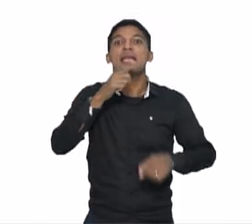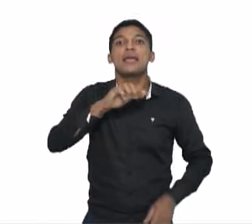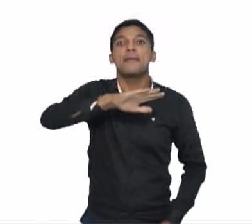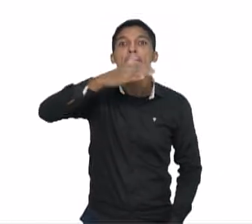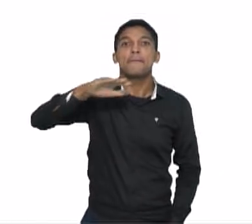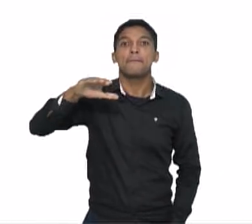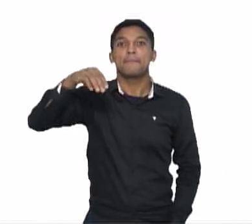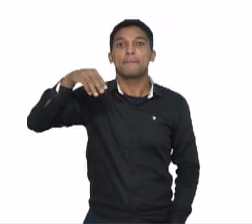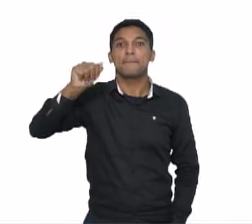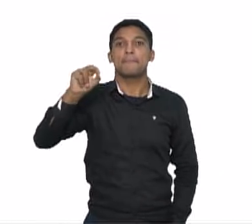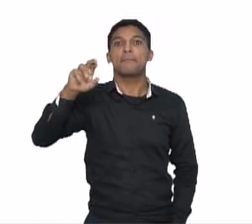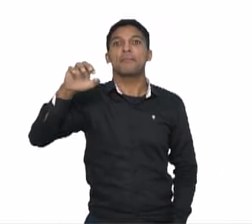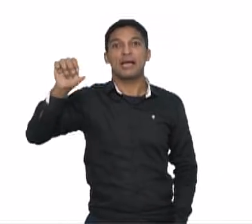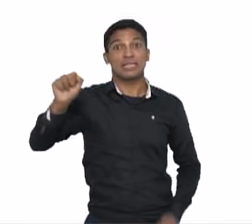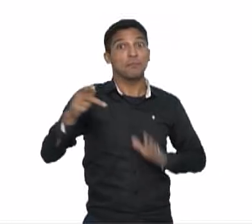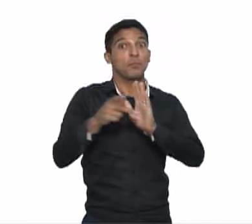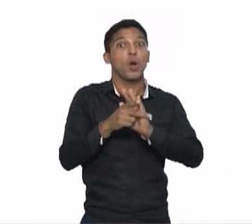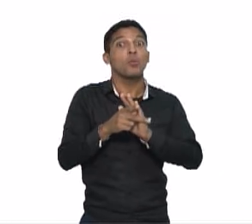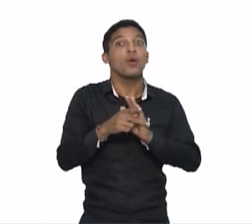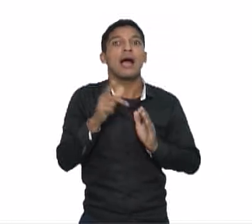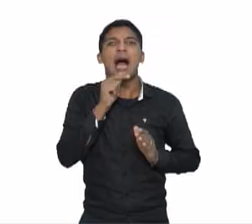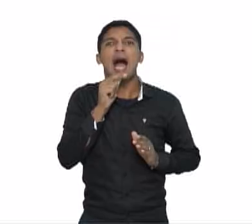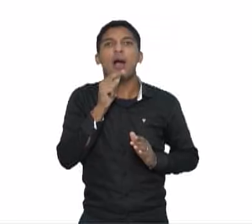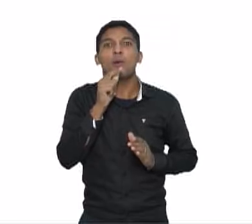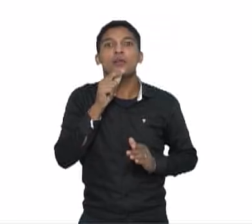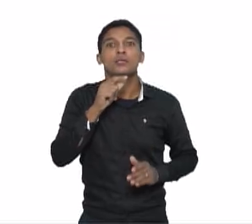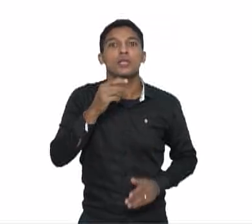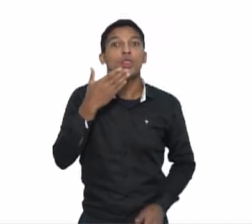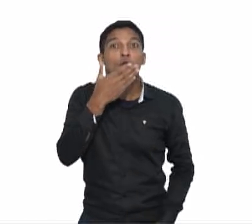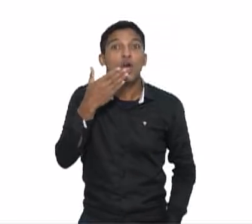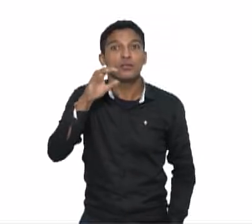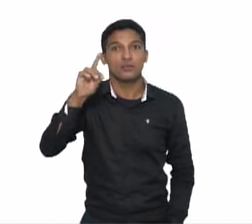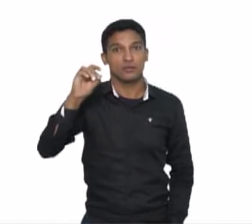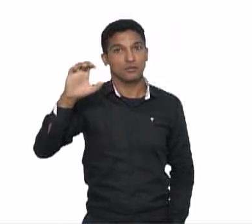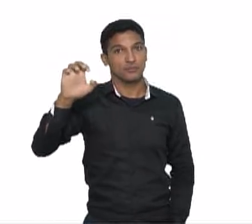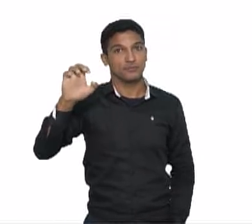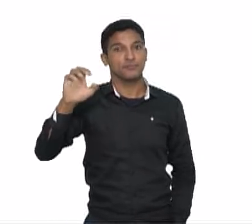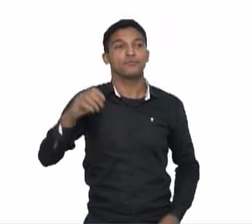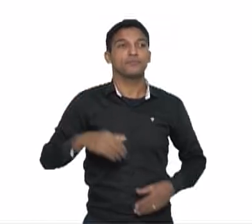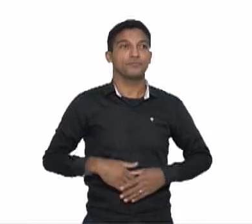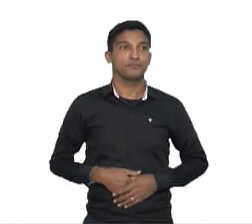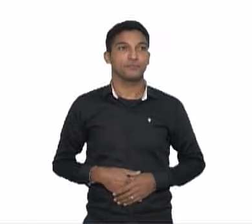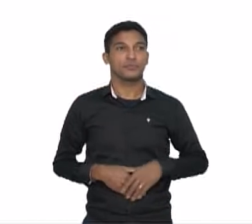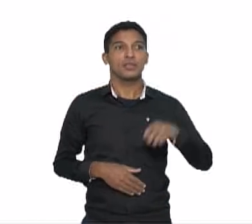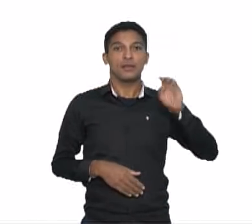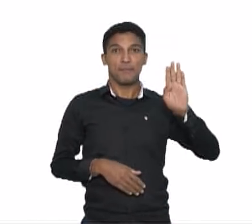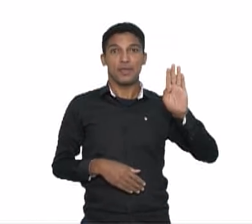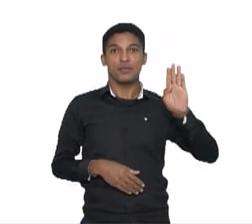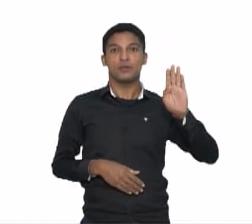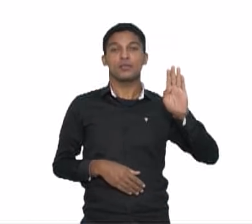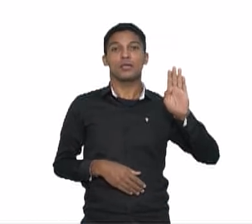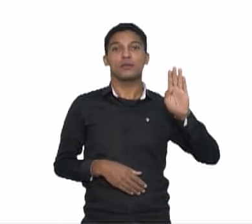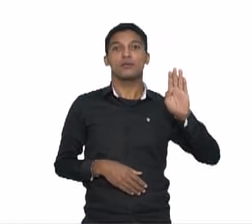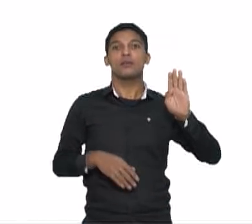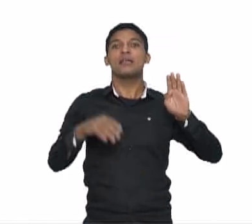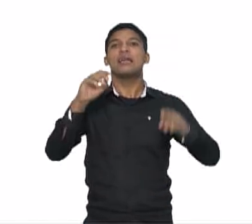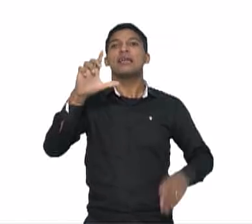Letra B. O lençol freático é um exemplo de água subterrânea.